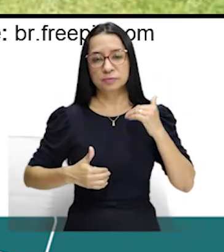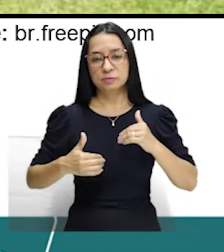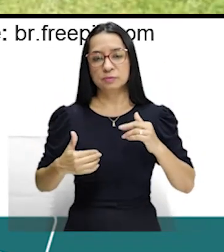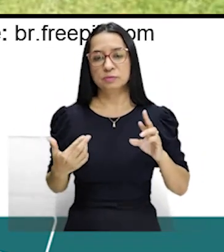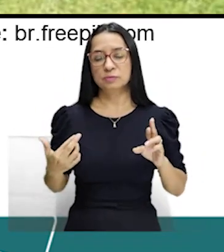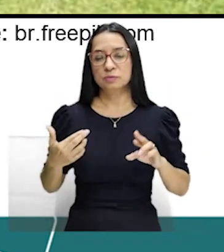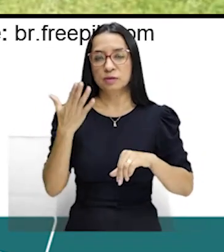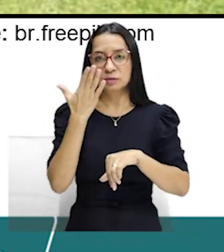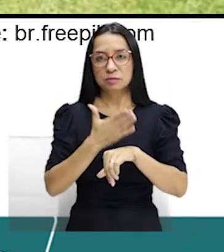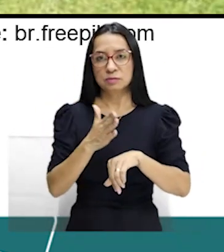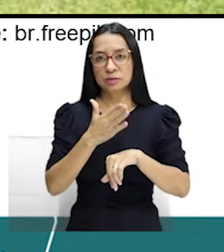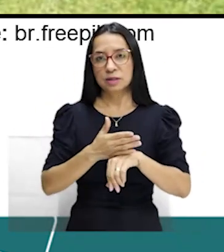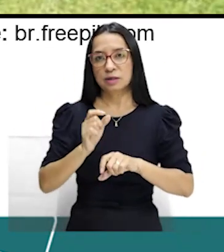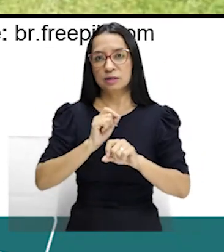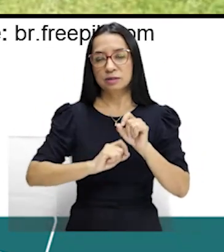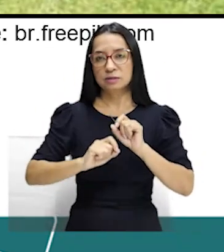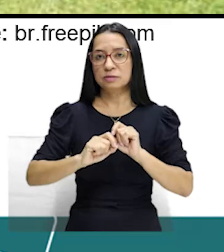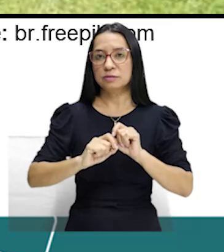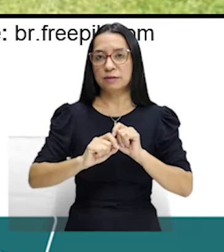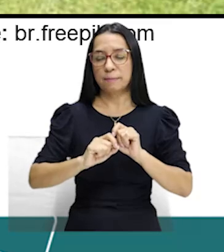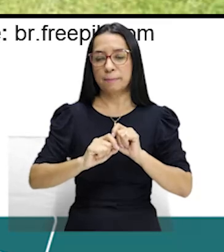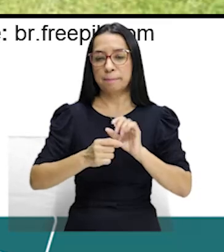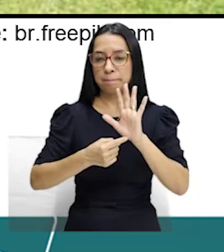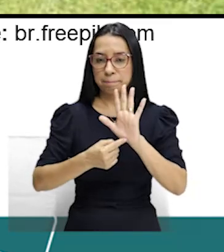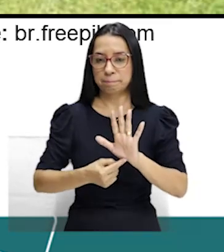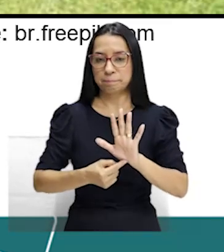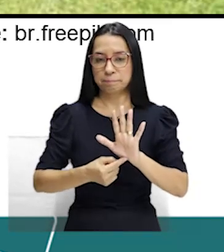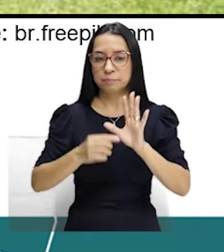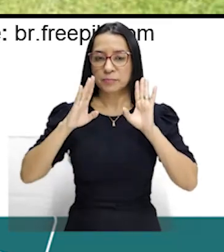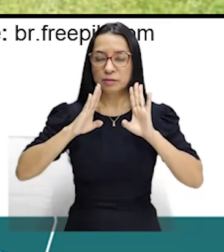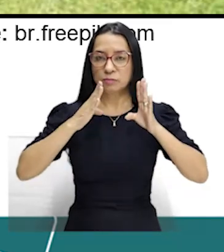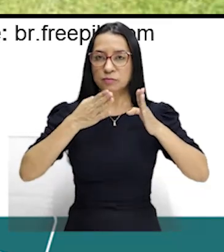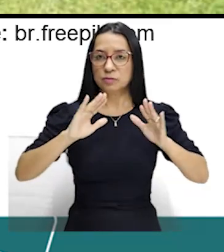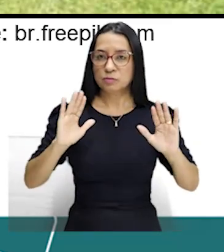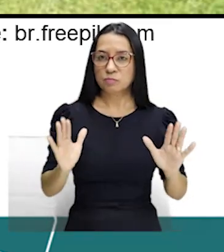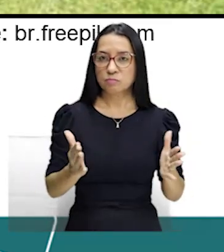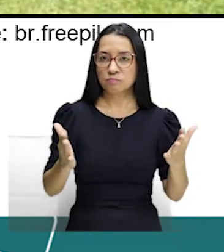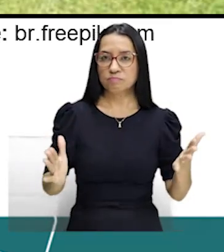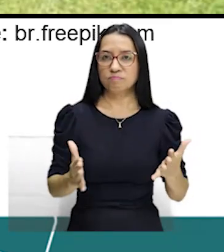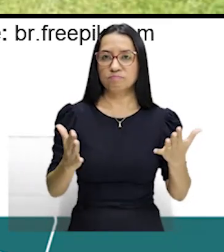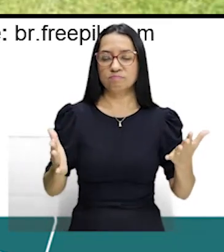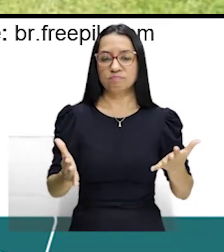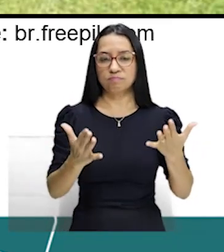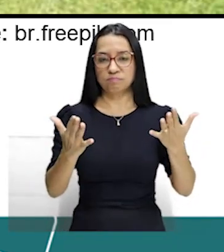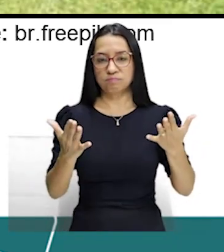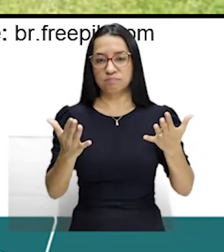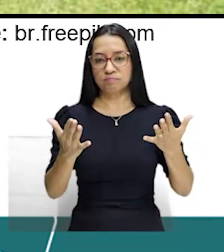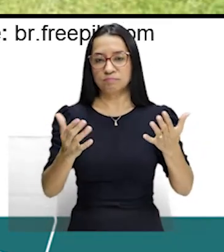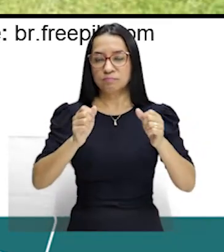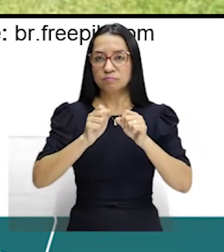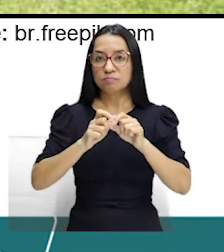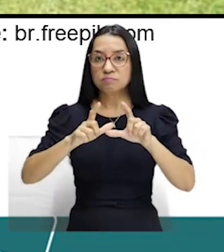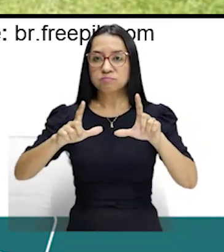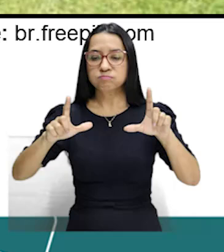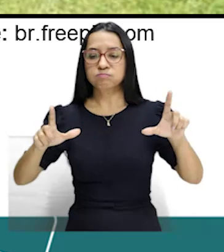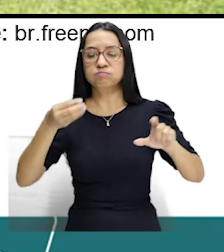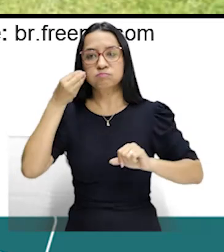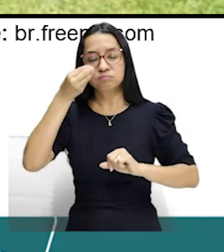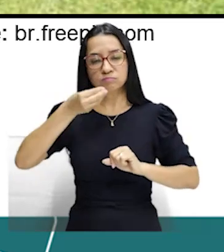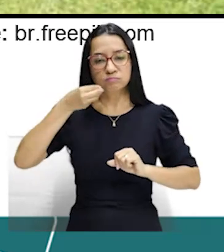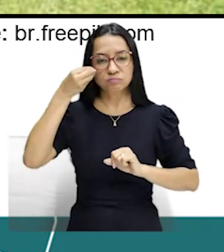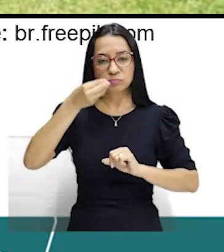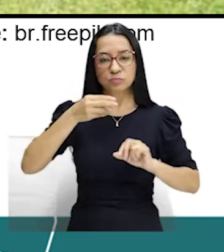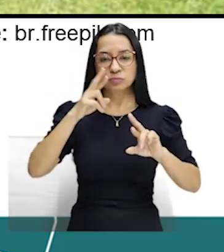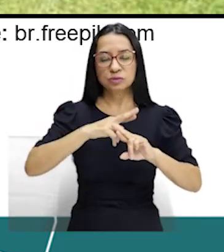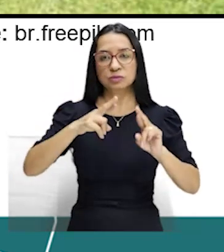físico. As atividades aqui definidas visam estimular a ampliação das